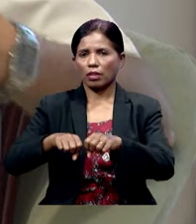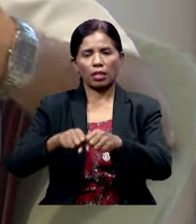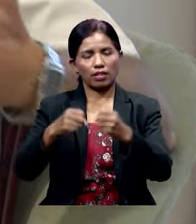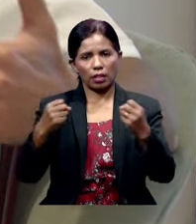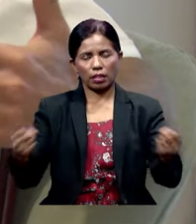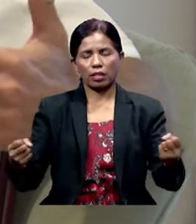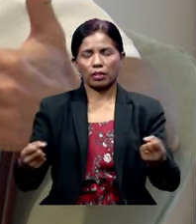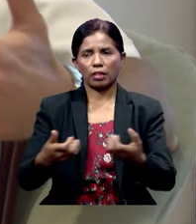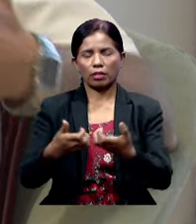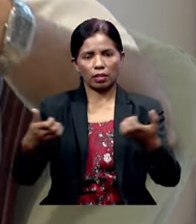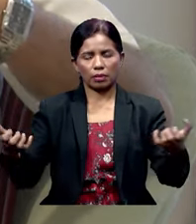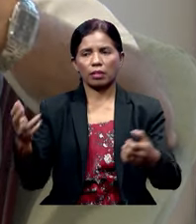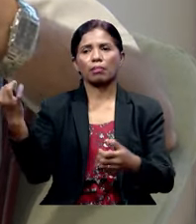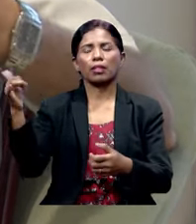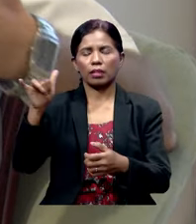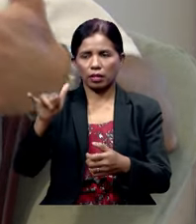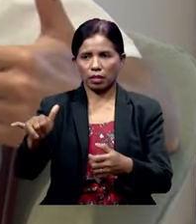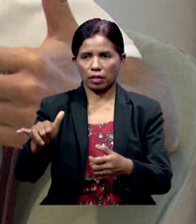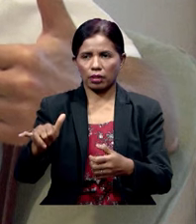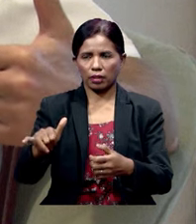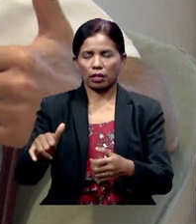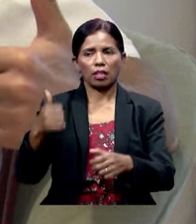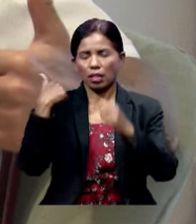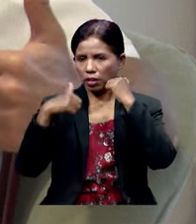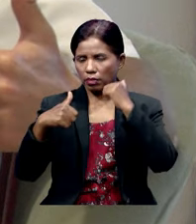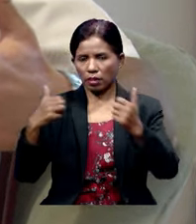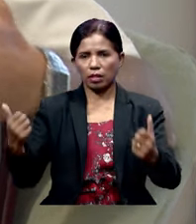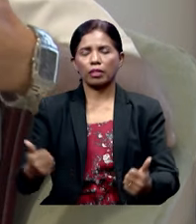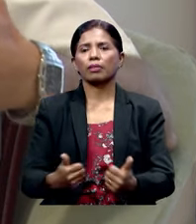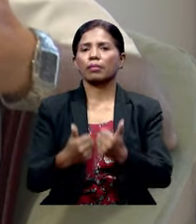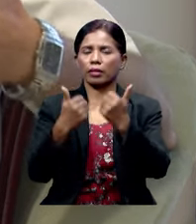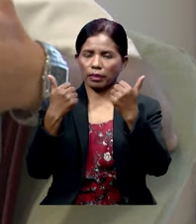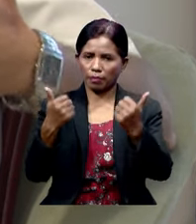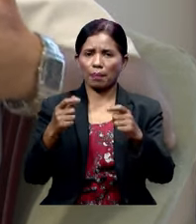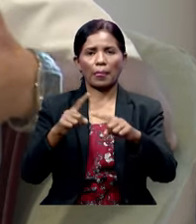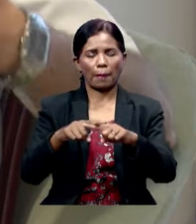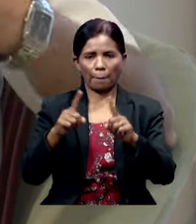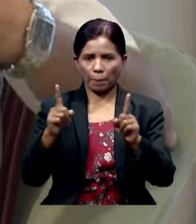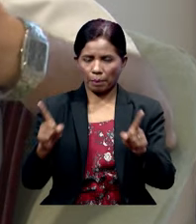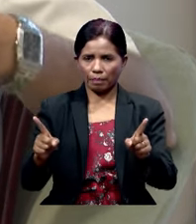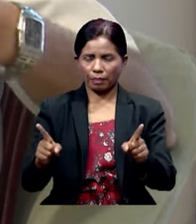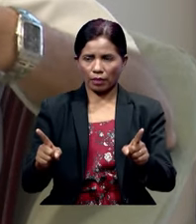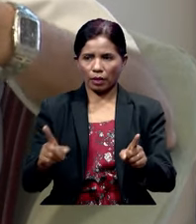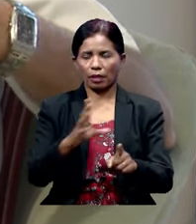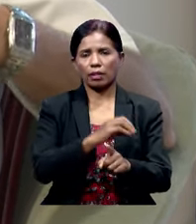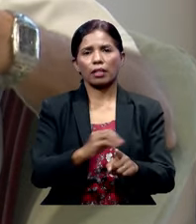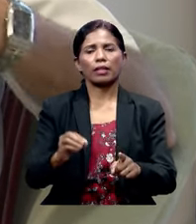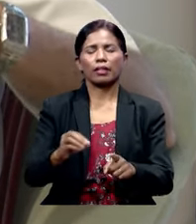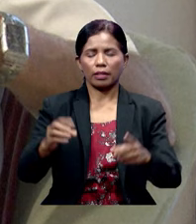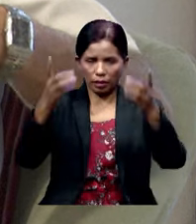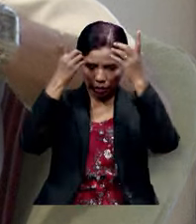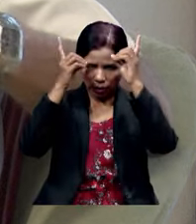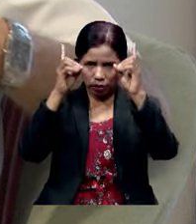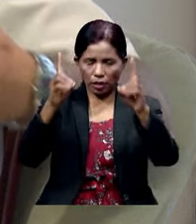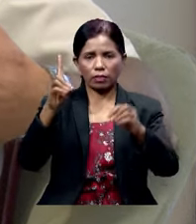a eles ou as suas atividade desportiva Mas é uma decisão a ser